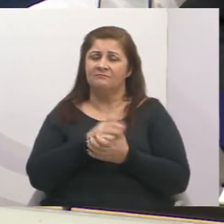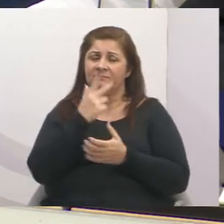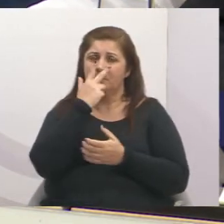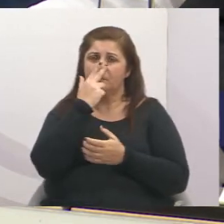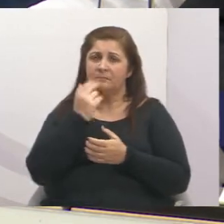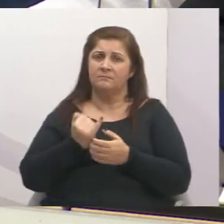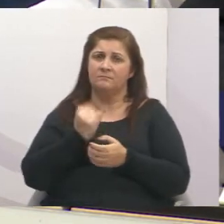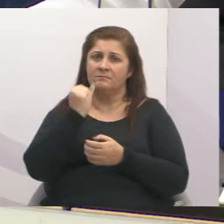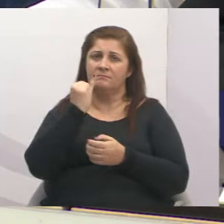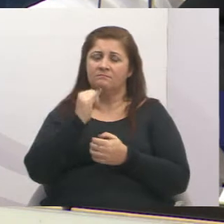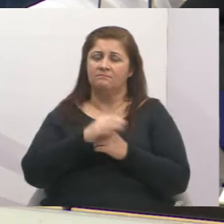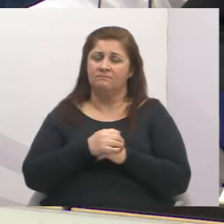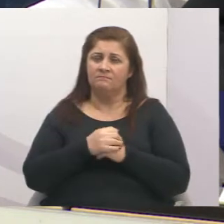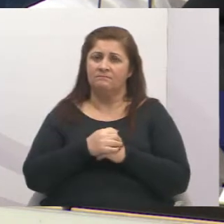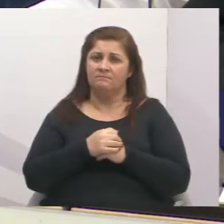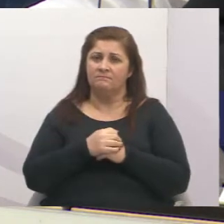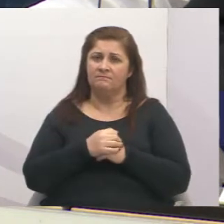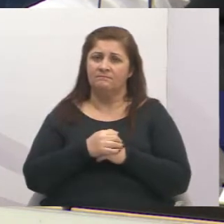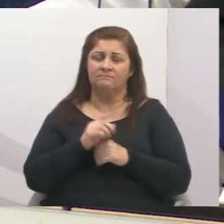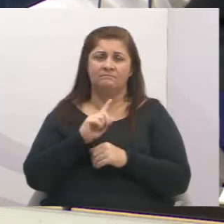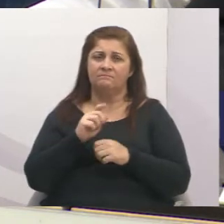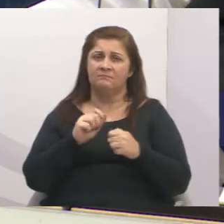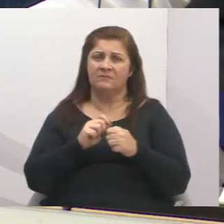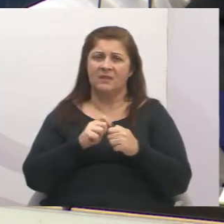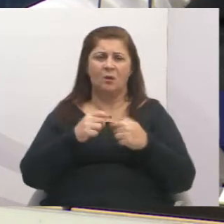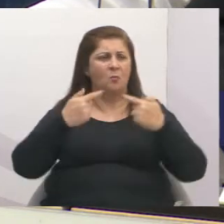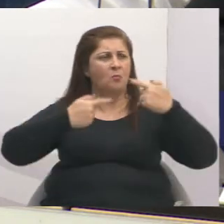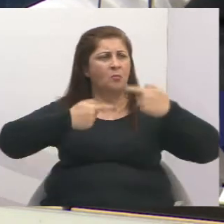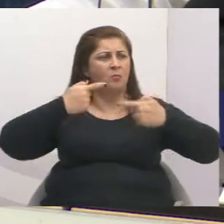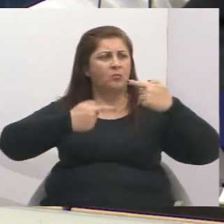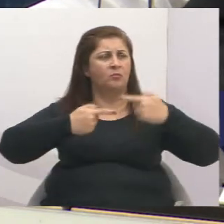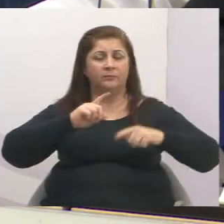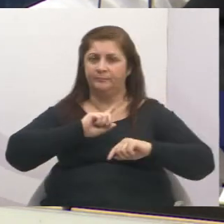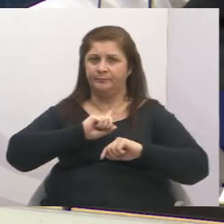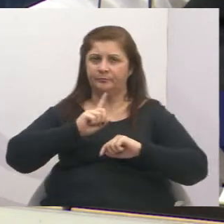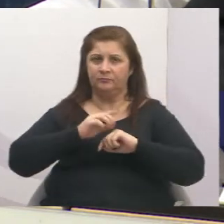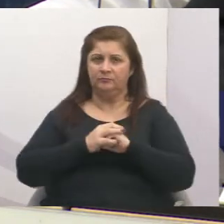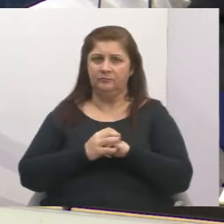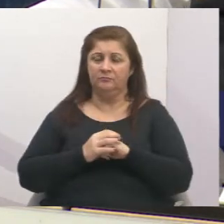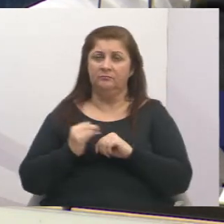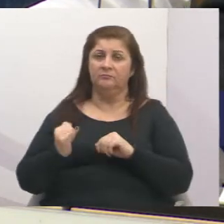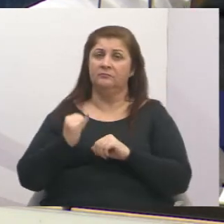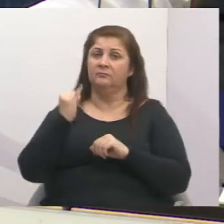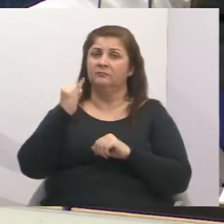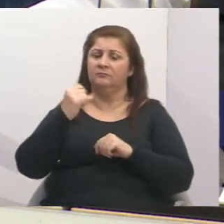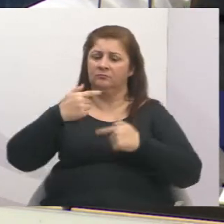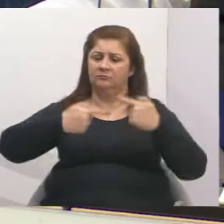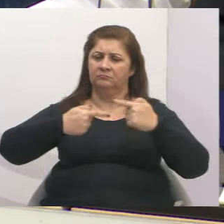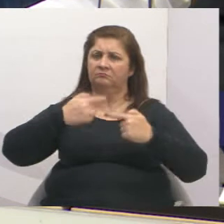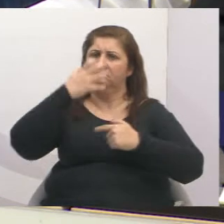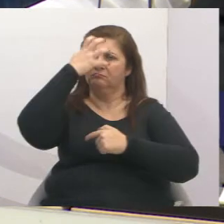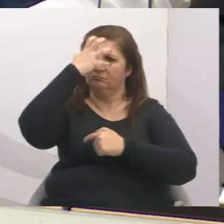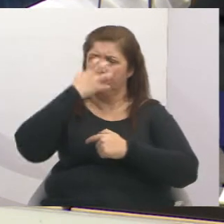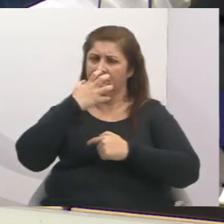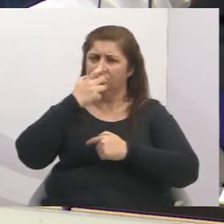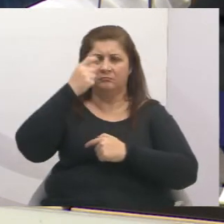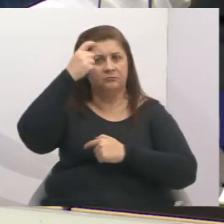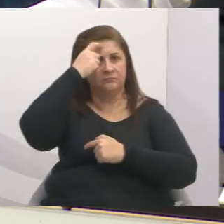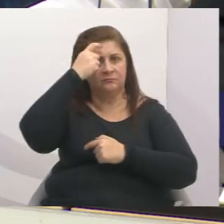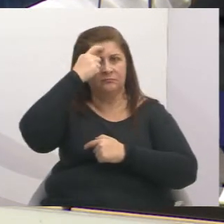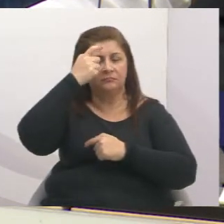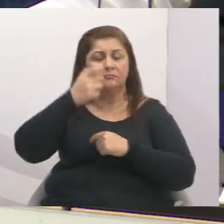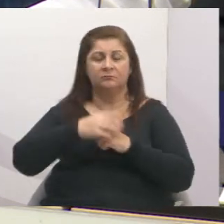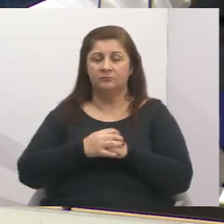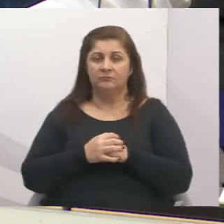importante frisar isso, que a gente aqui não está fazendo politicagem, eu acho que é importante fazer uma política séria, madura, justamente para